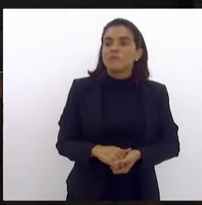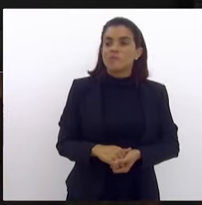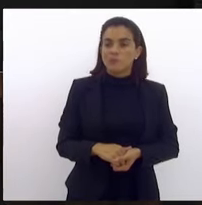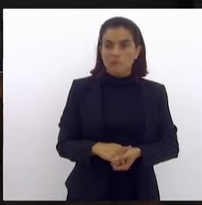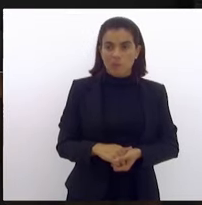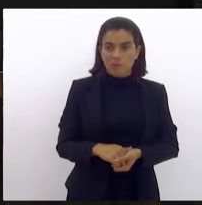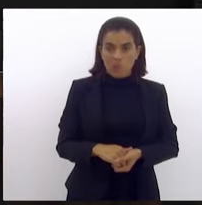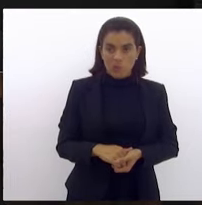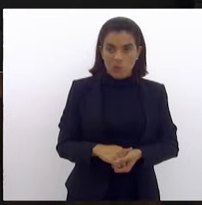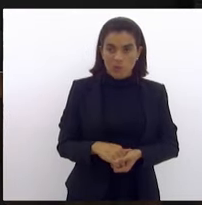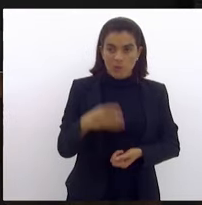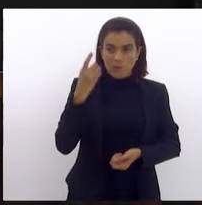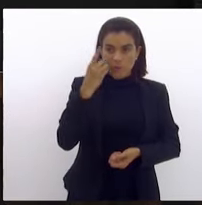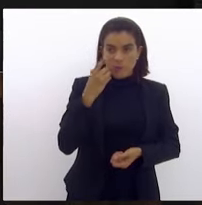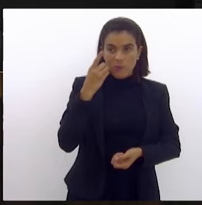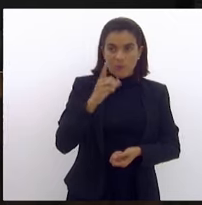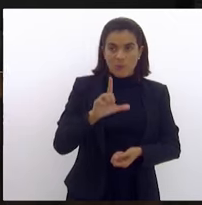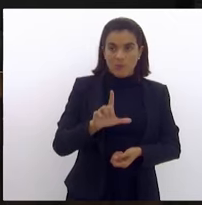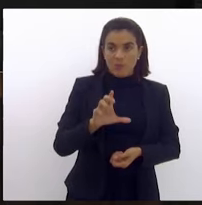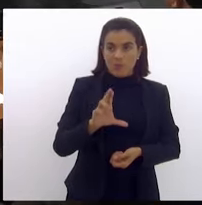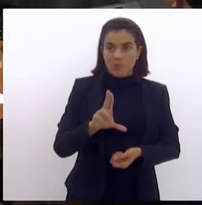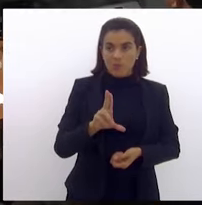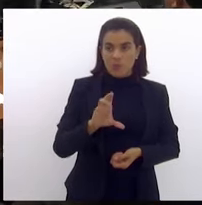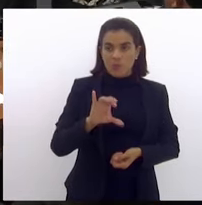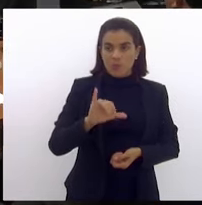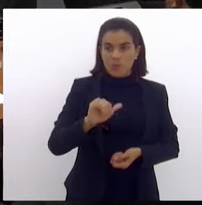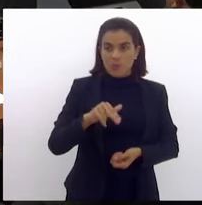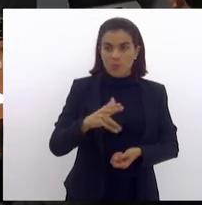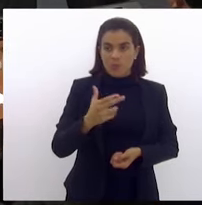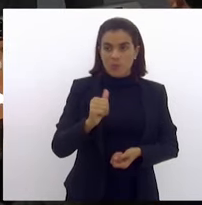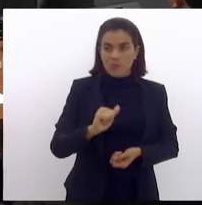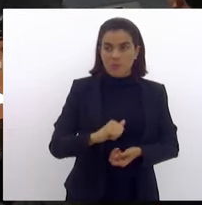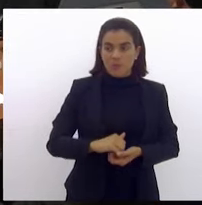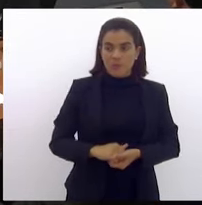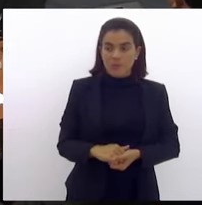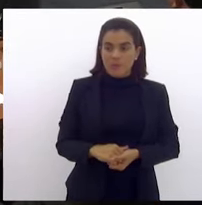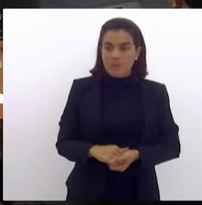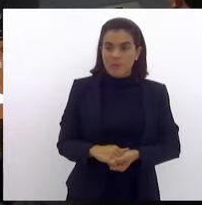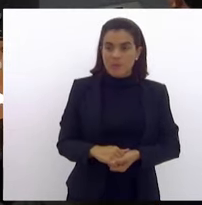Obrigado, deputado Alan Lopes, deputada Lucinha, para discutir.